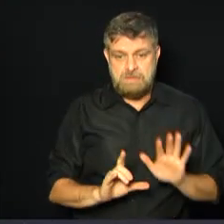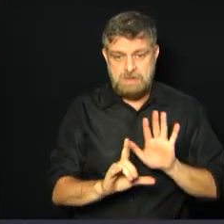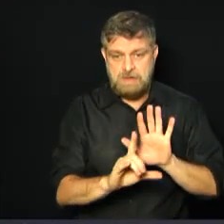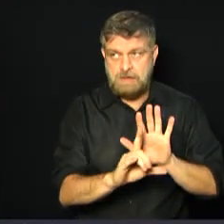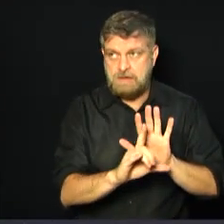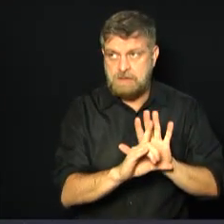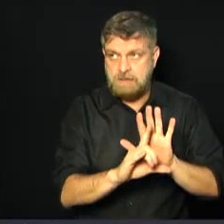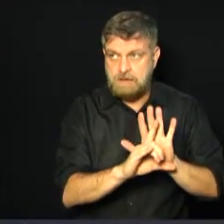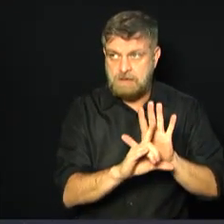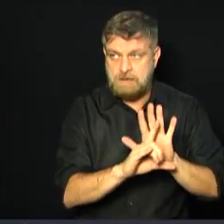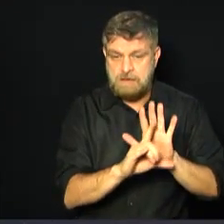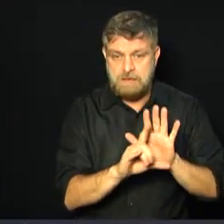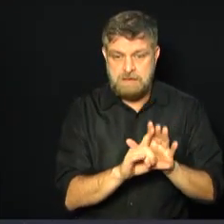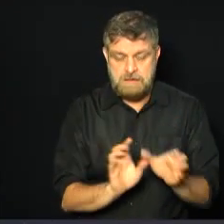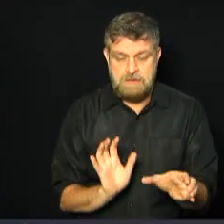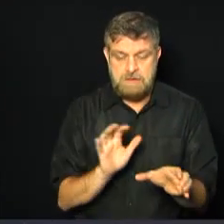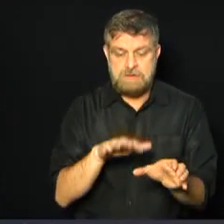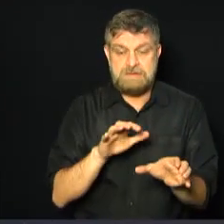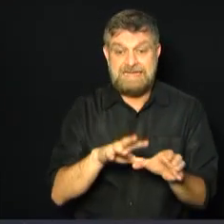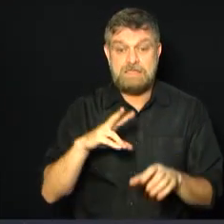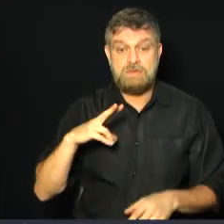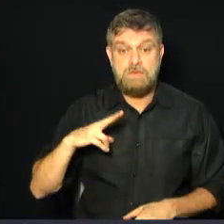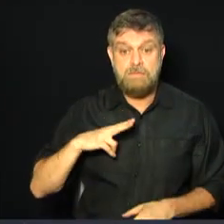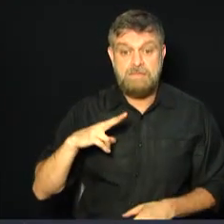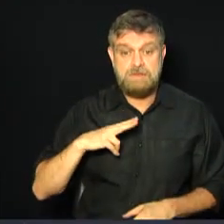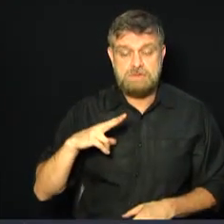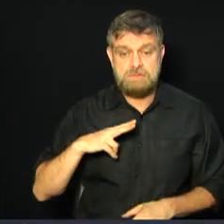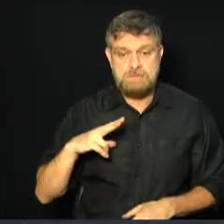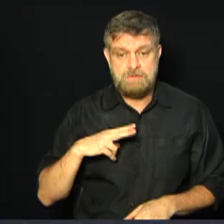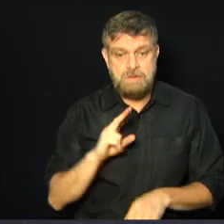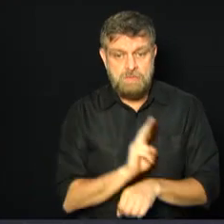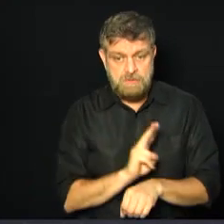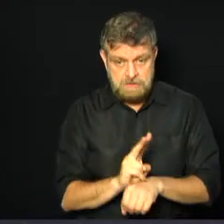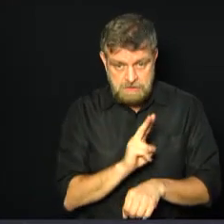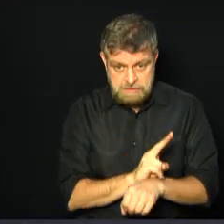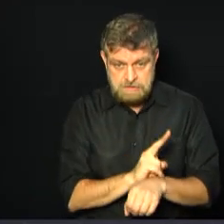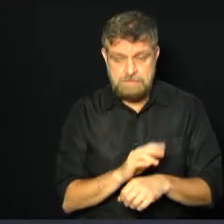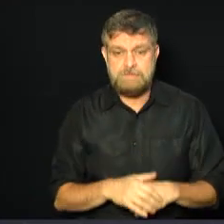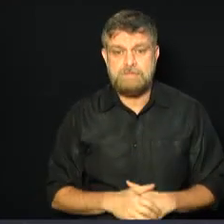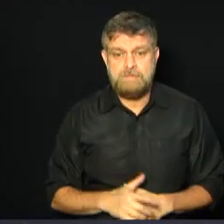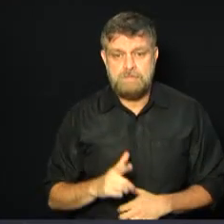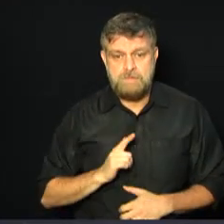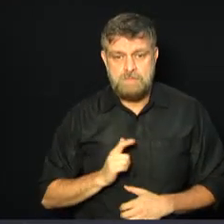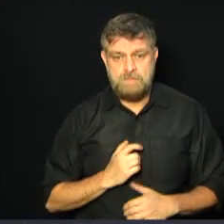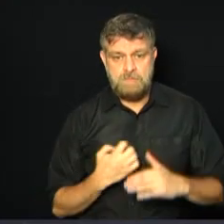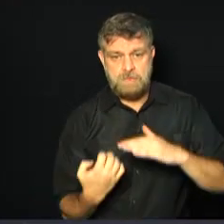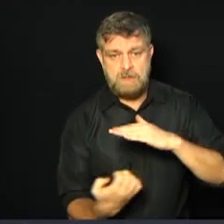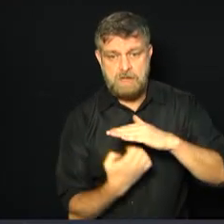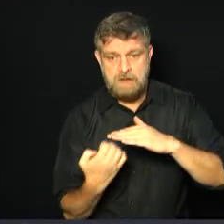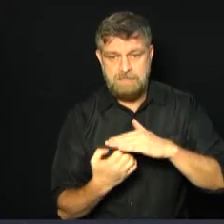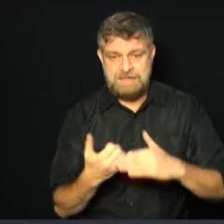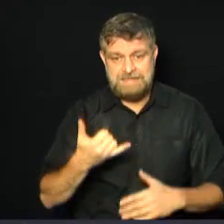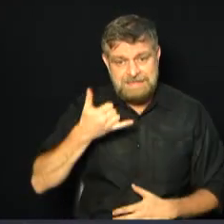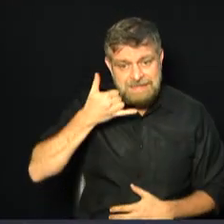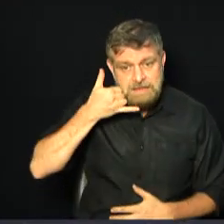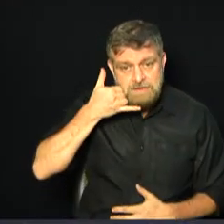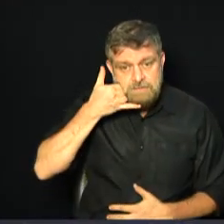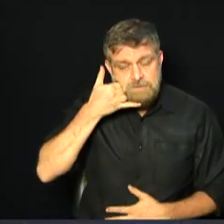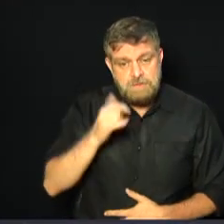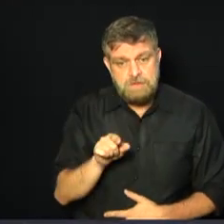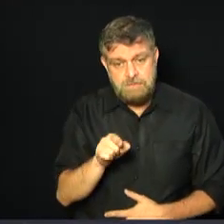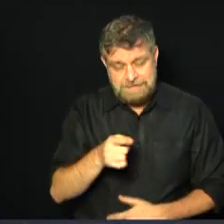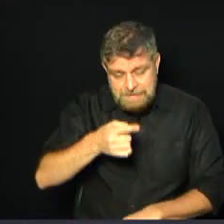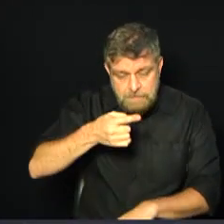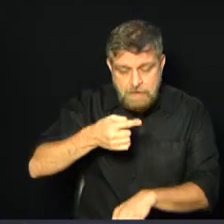que protege os dados pessoais. Pessoais. Entendeu? E no caso da empresa de telefone e tal, a partir do momento